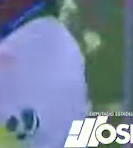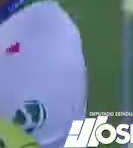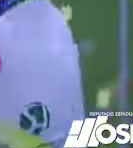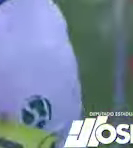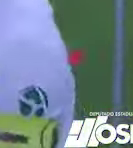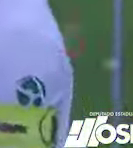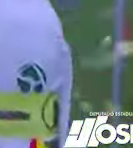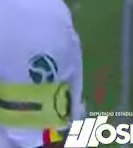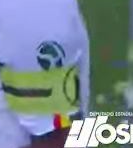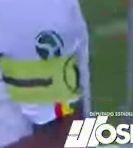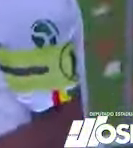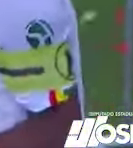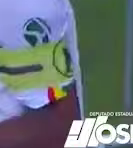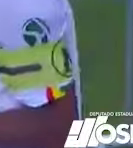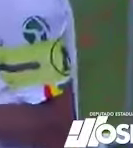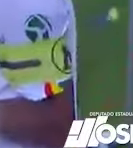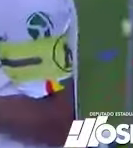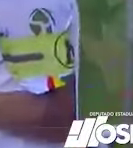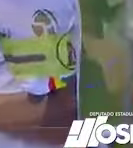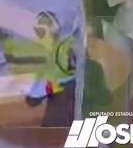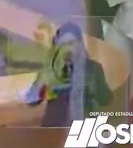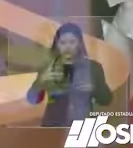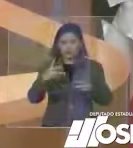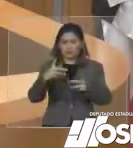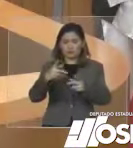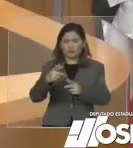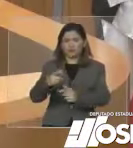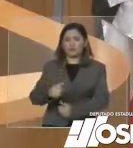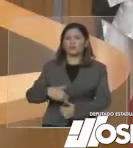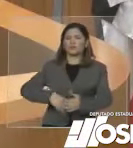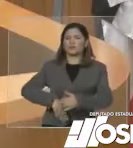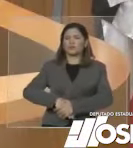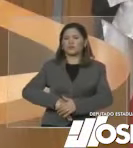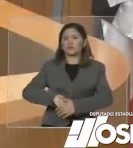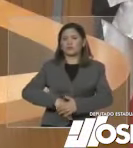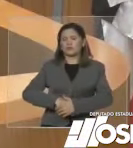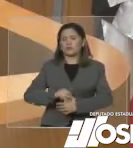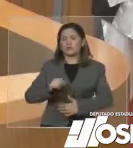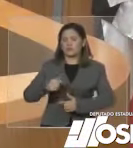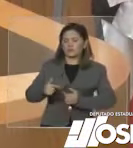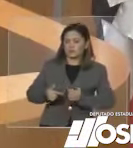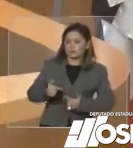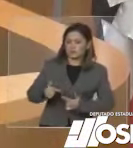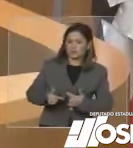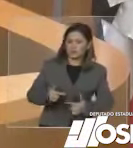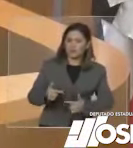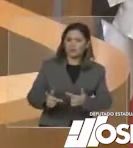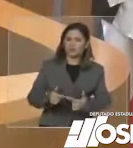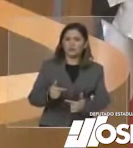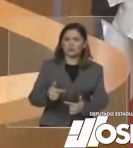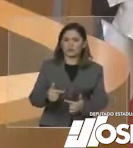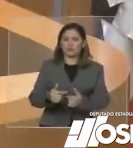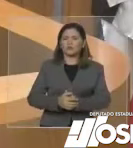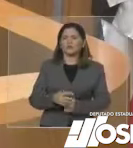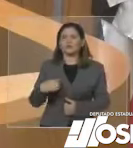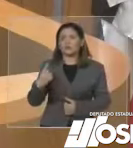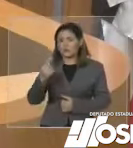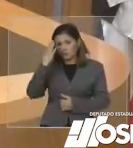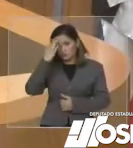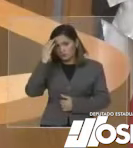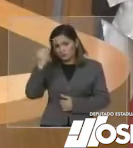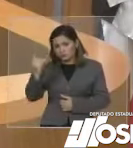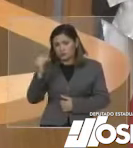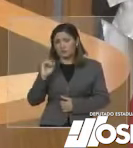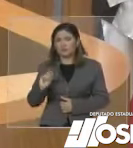agradecer todos os jogadores que lutaram por esse título. Sabemos que disputamos